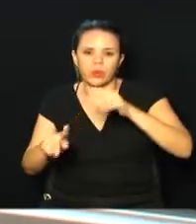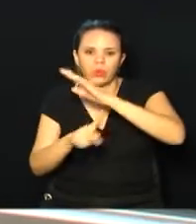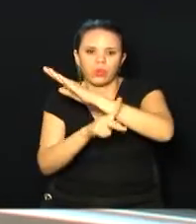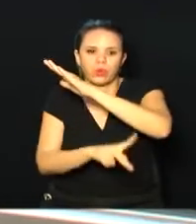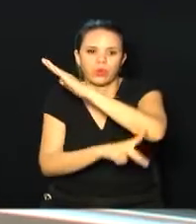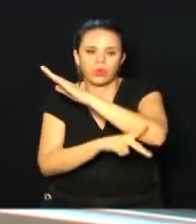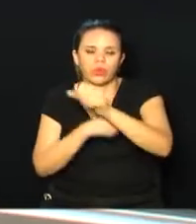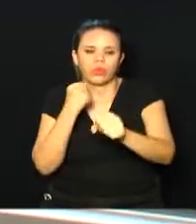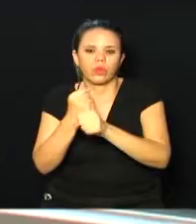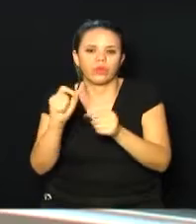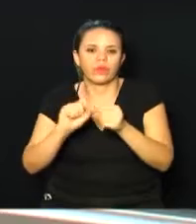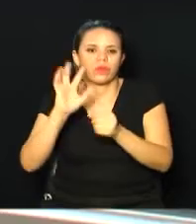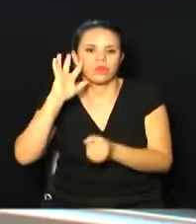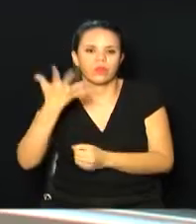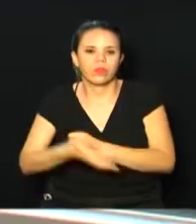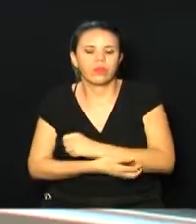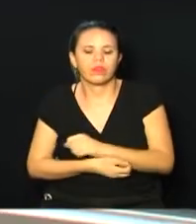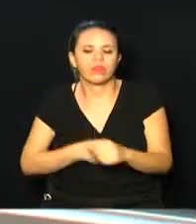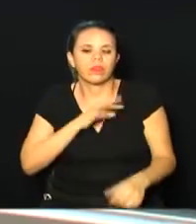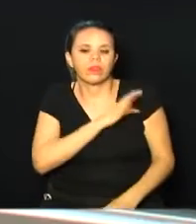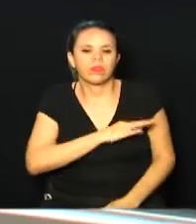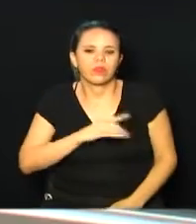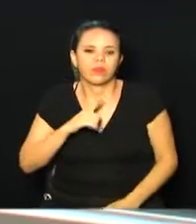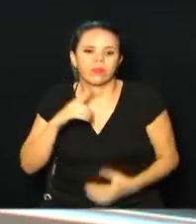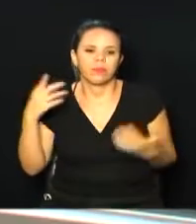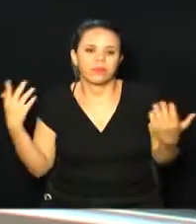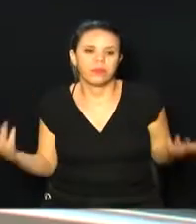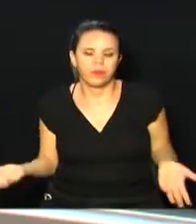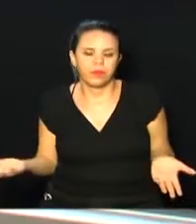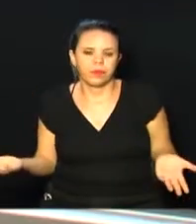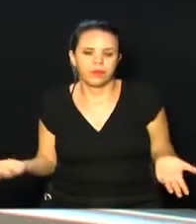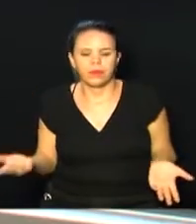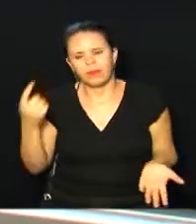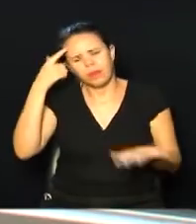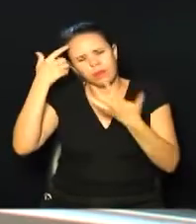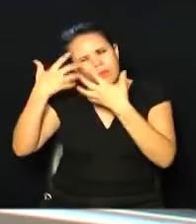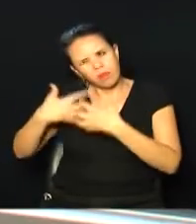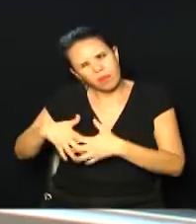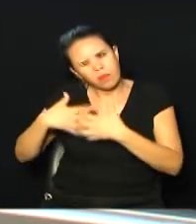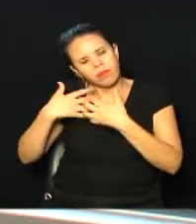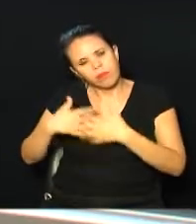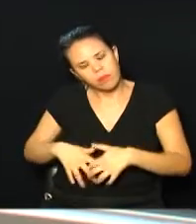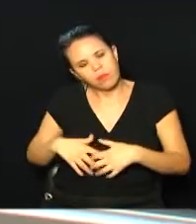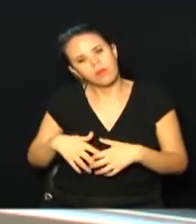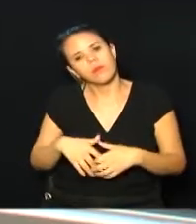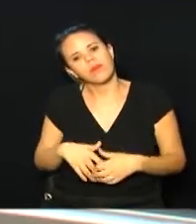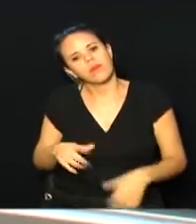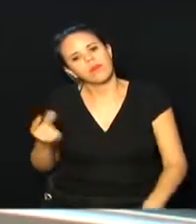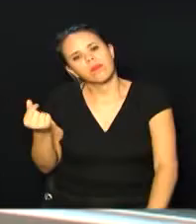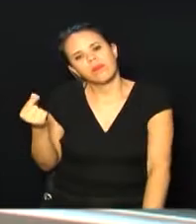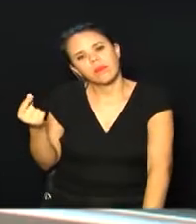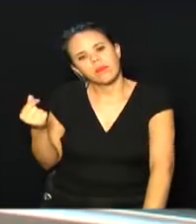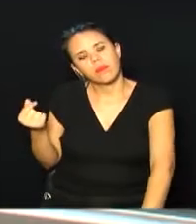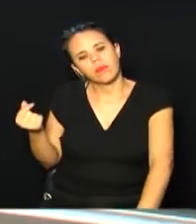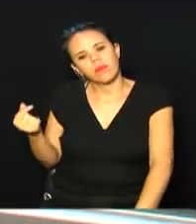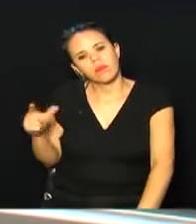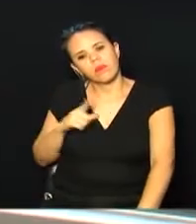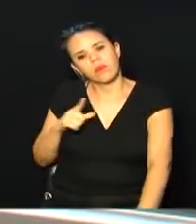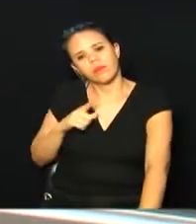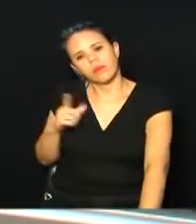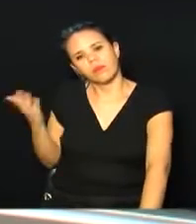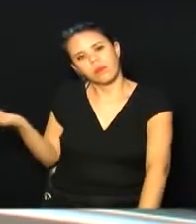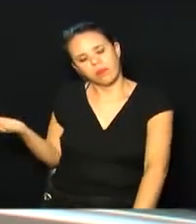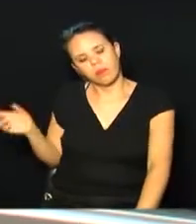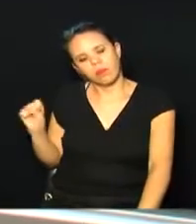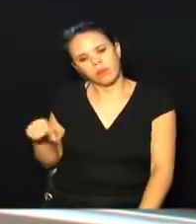não? A solução técnica existe, está sendo pensada, agora é correr atrás do recurso. Existe, viu, Igor,